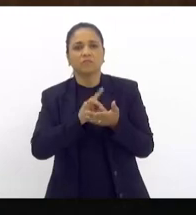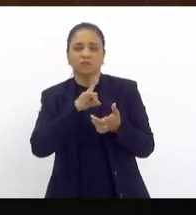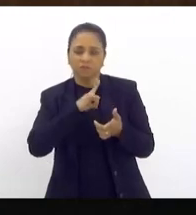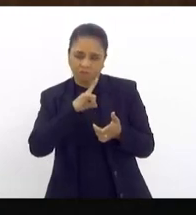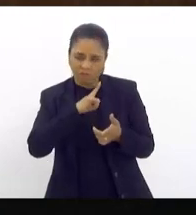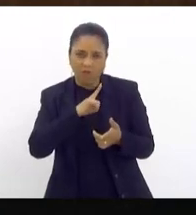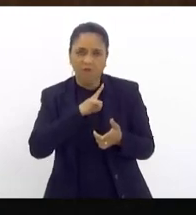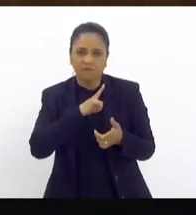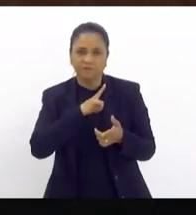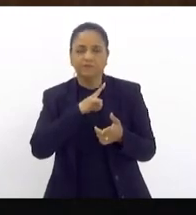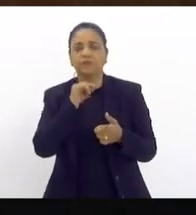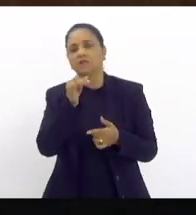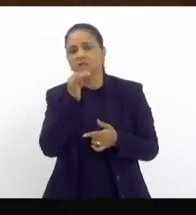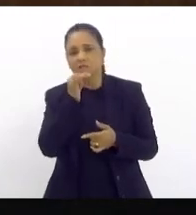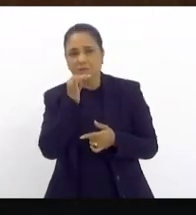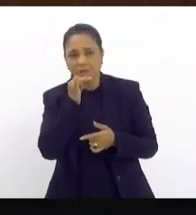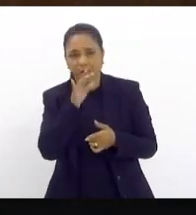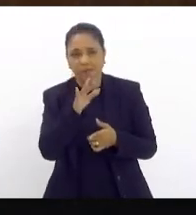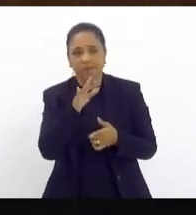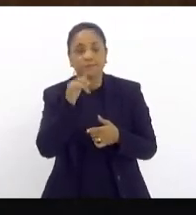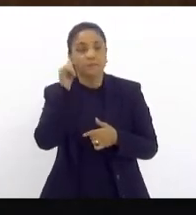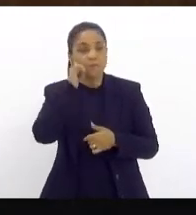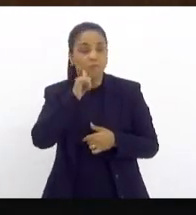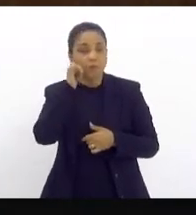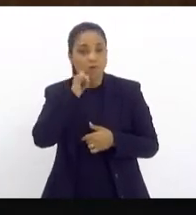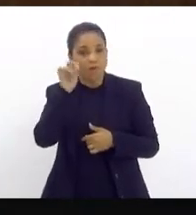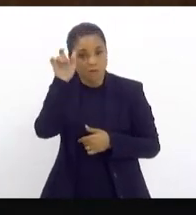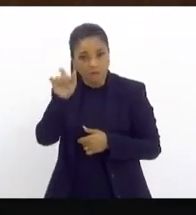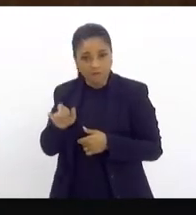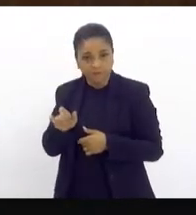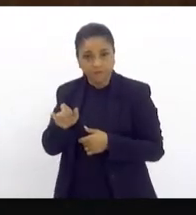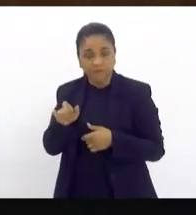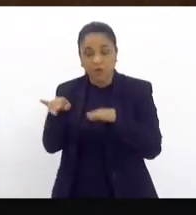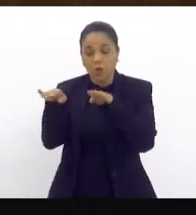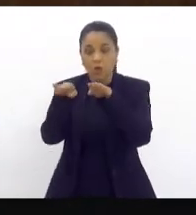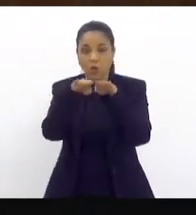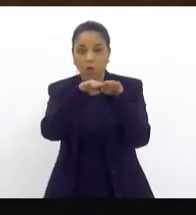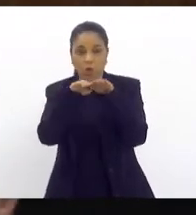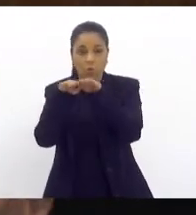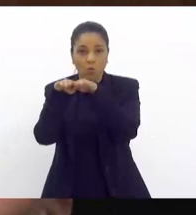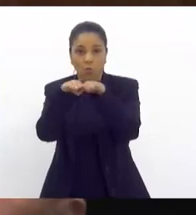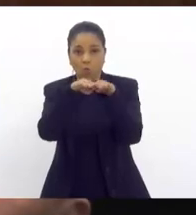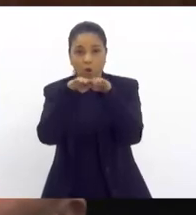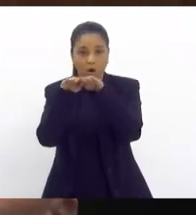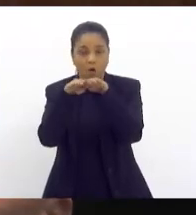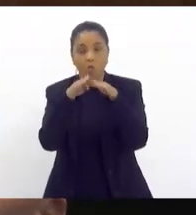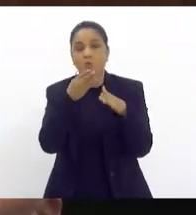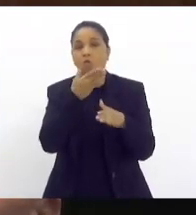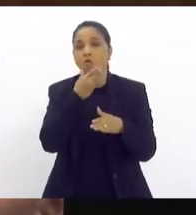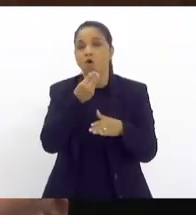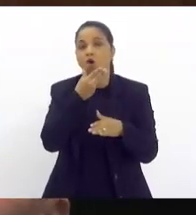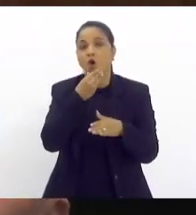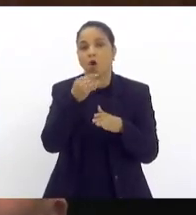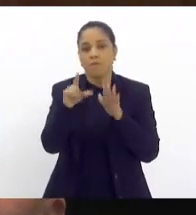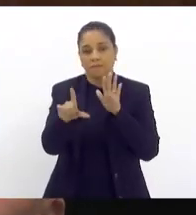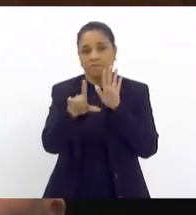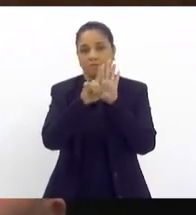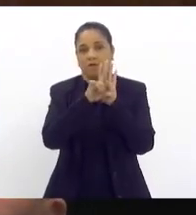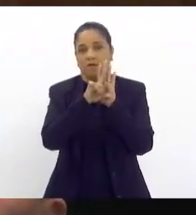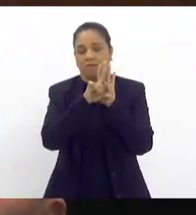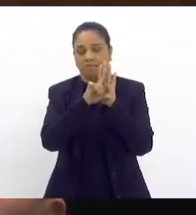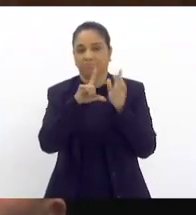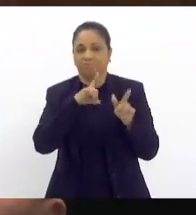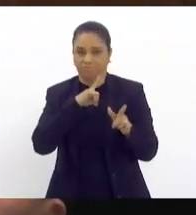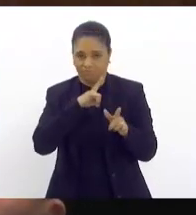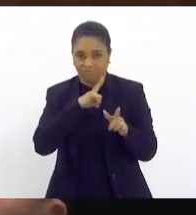ou seja as mulheres se tornavam iguais aos homens perante as leis né em que as mulheres